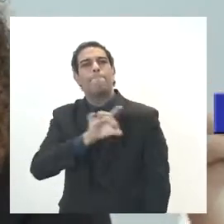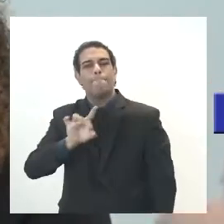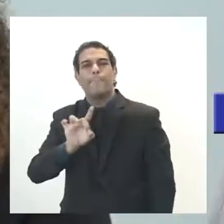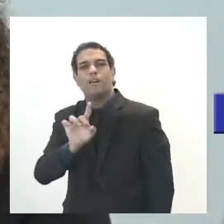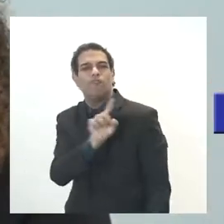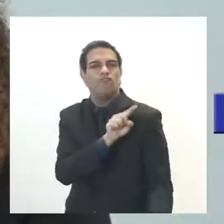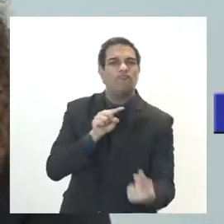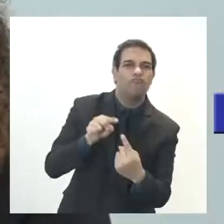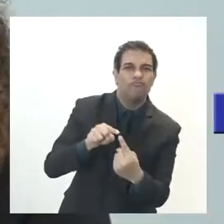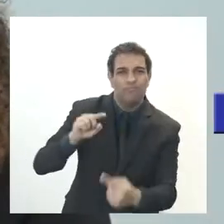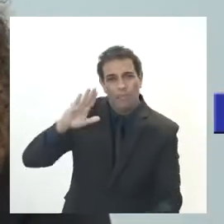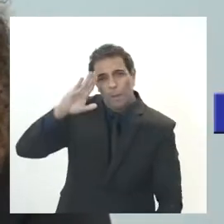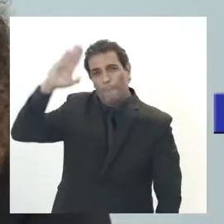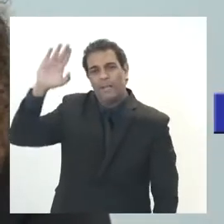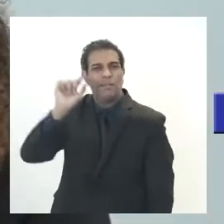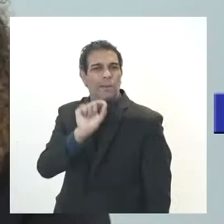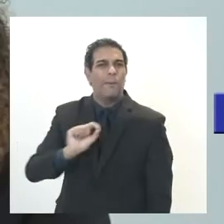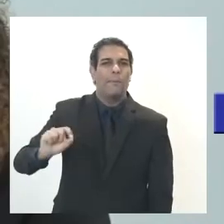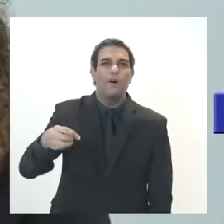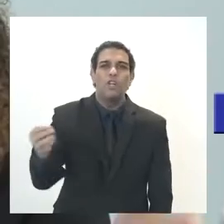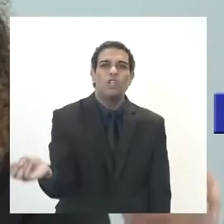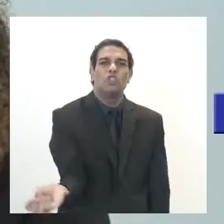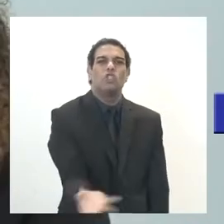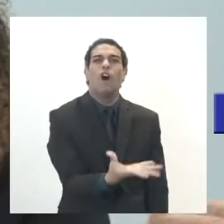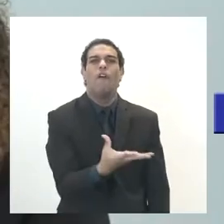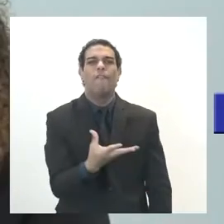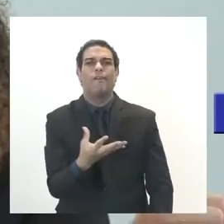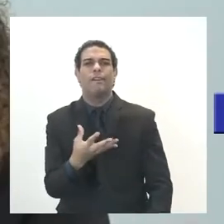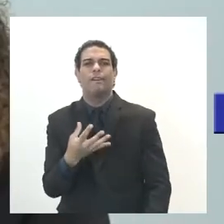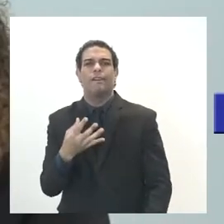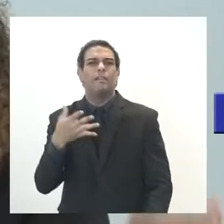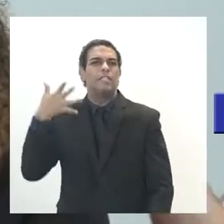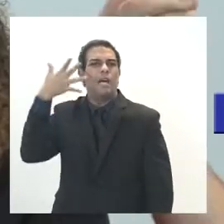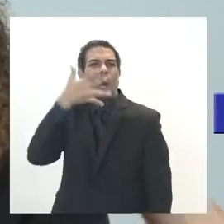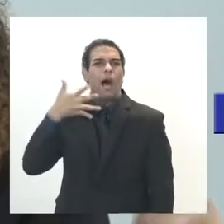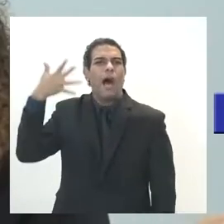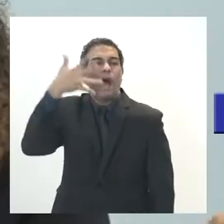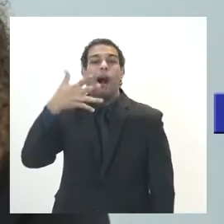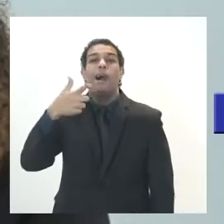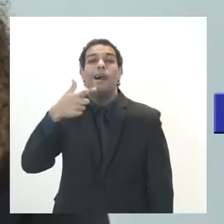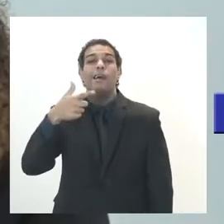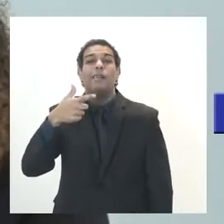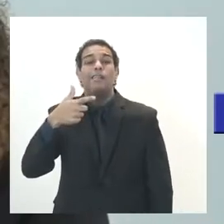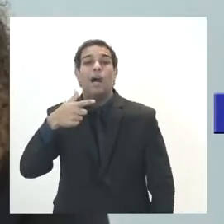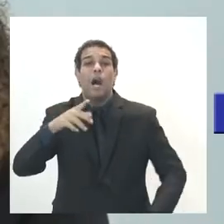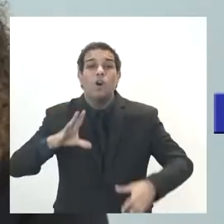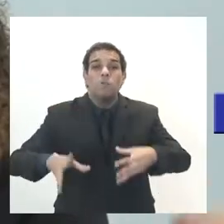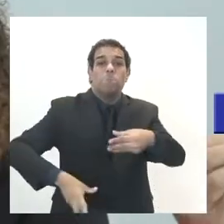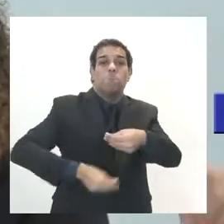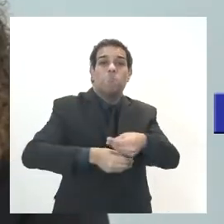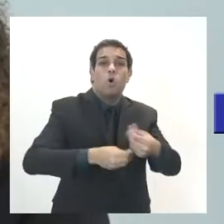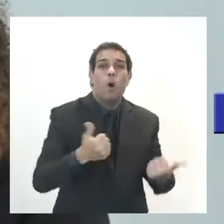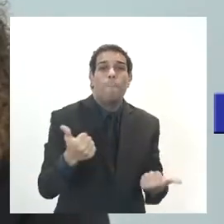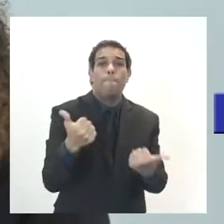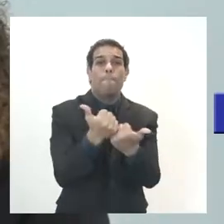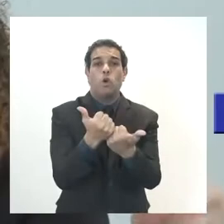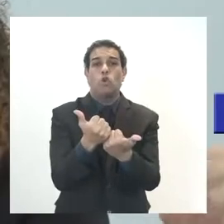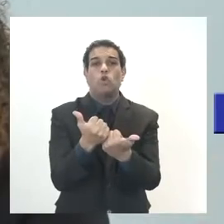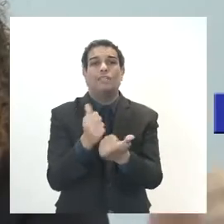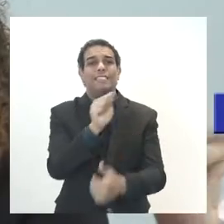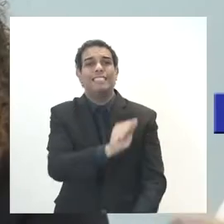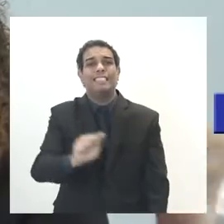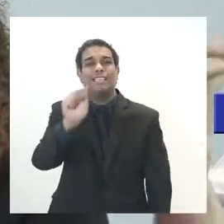tem que ter como encaminhamento principal novos seminários novos debates organizados na base das categorias para que elas possam